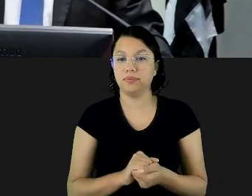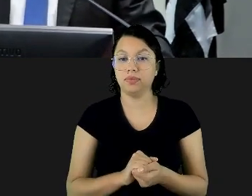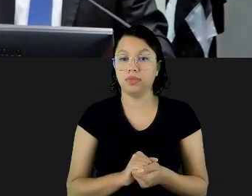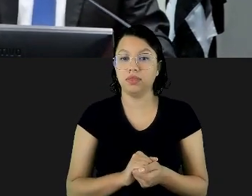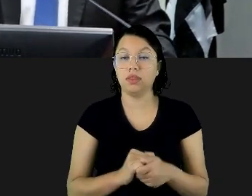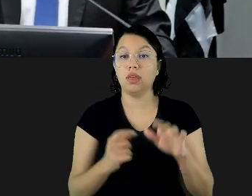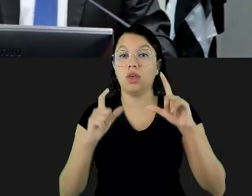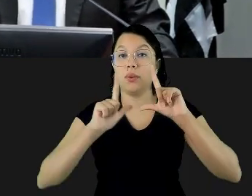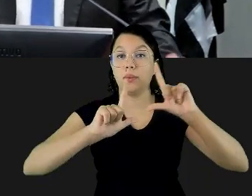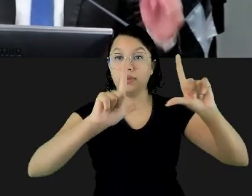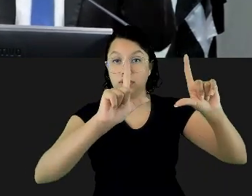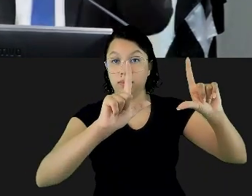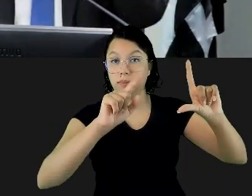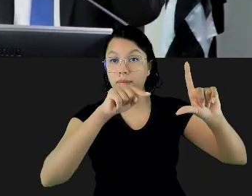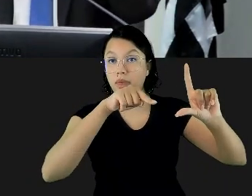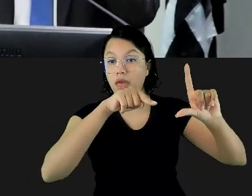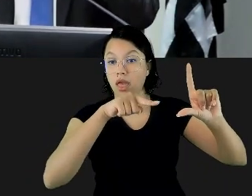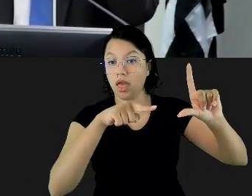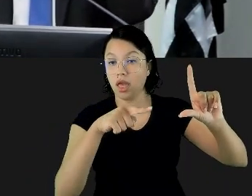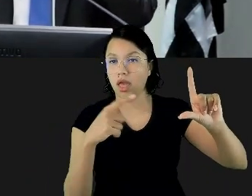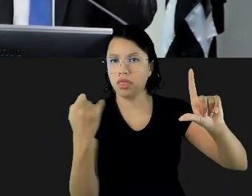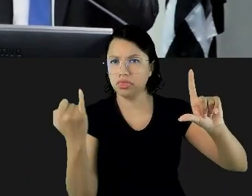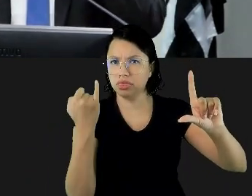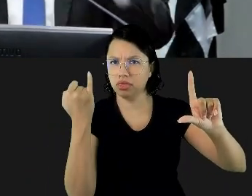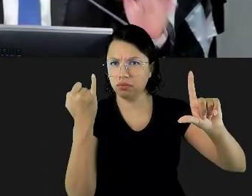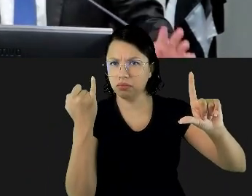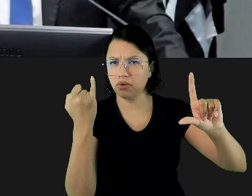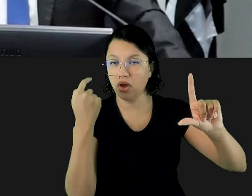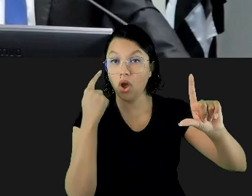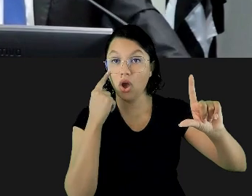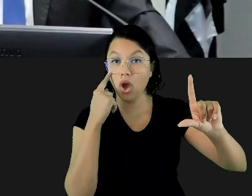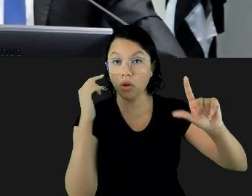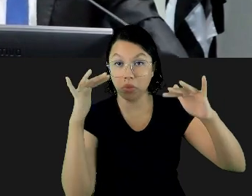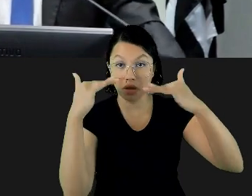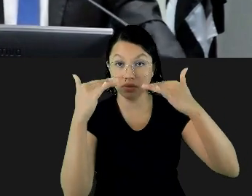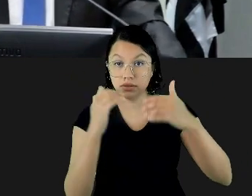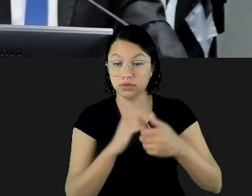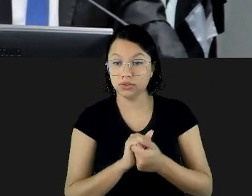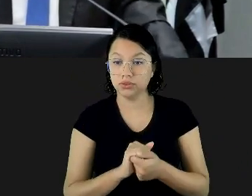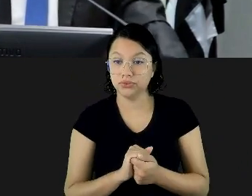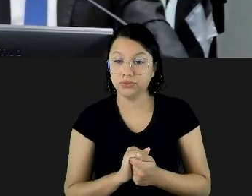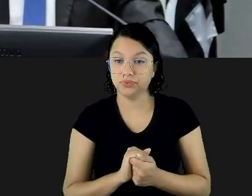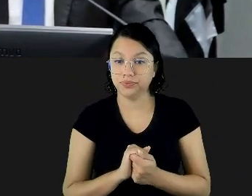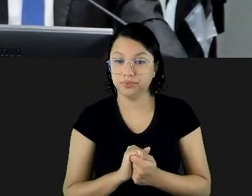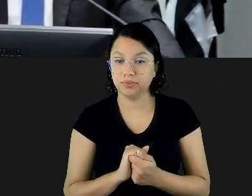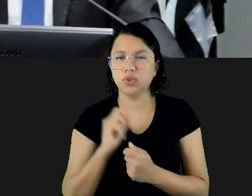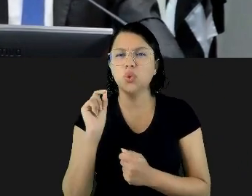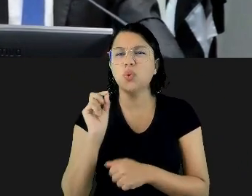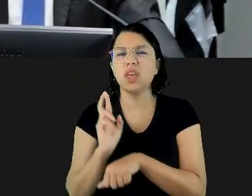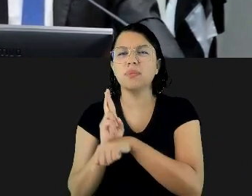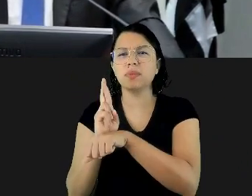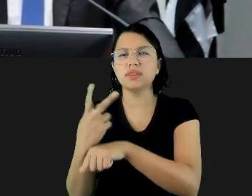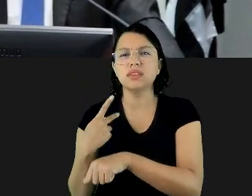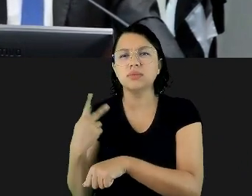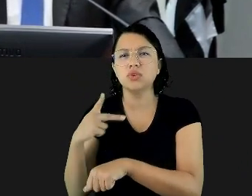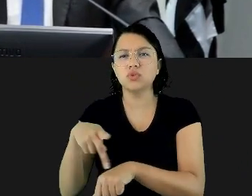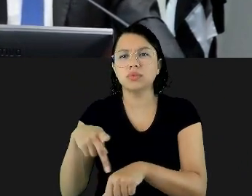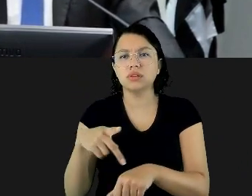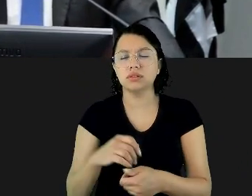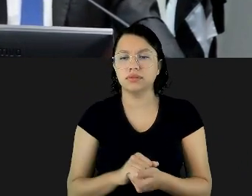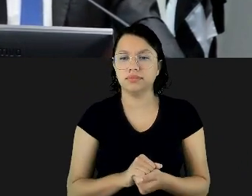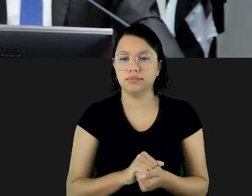imagem bastante interessante do que isso vai representar para o nosso país,